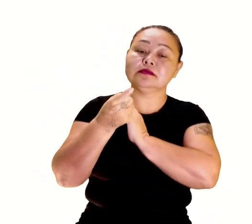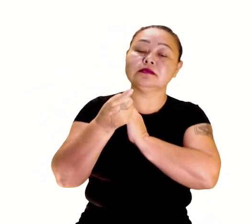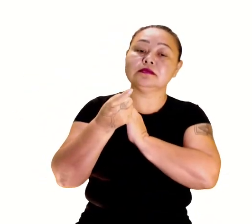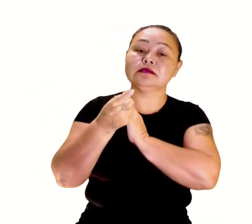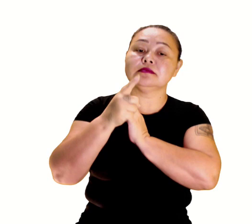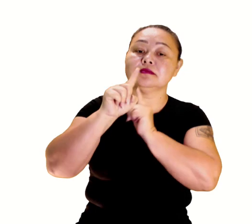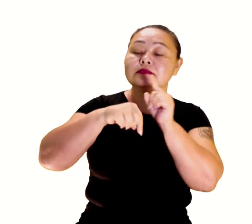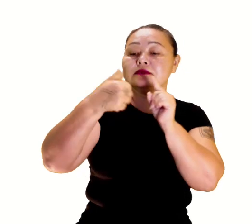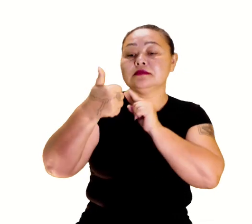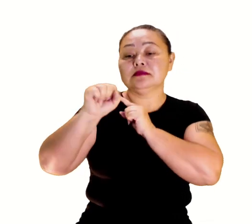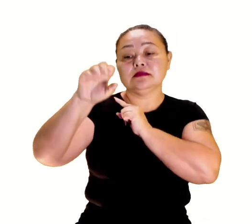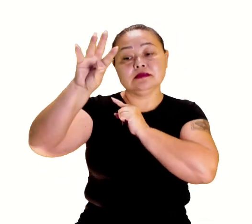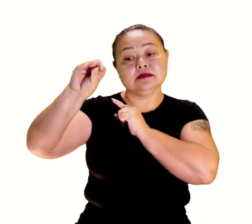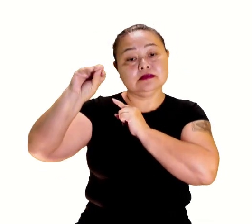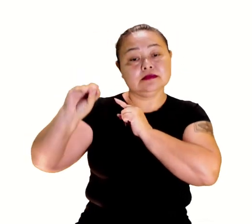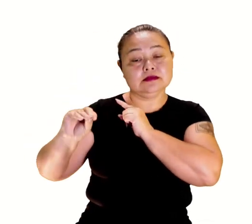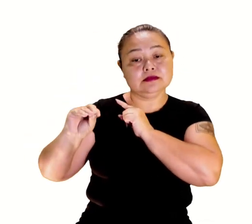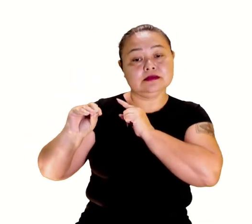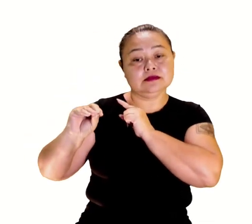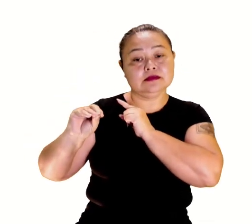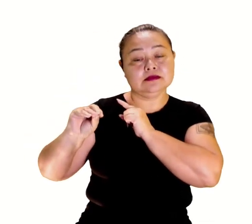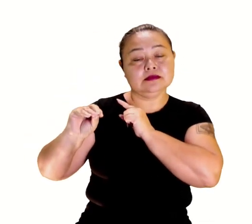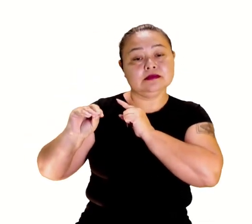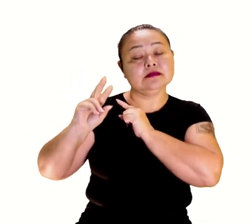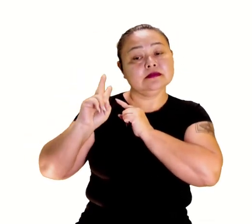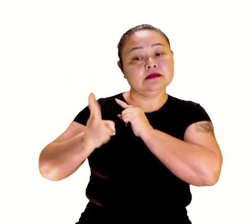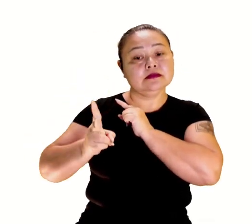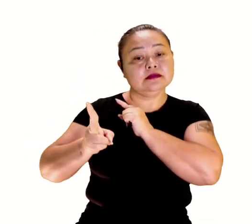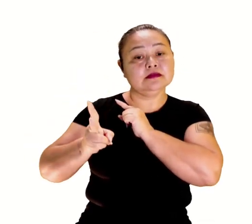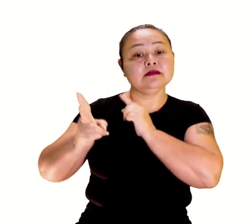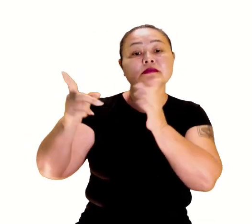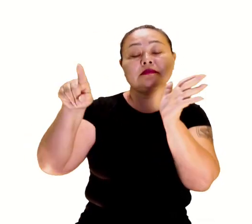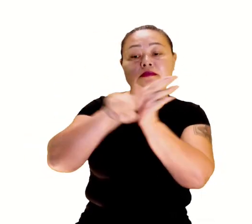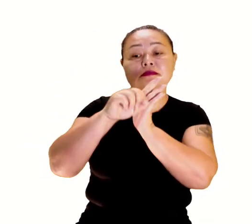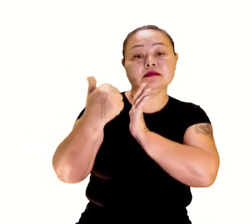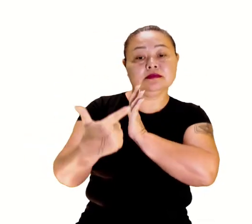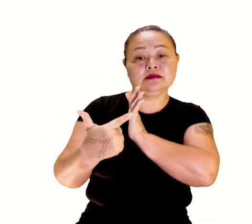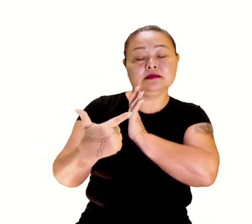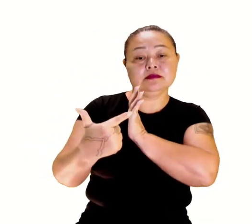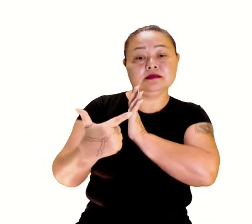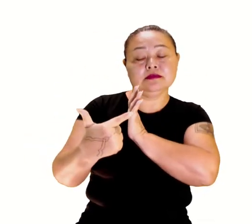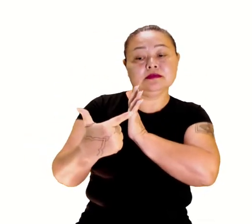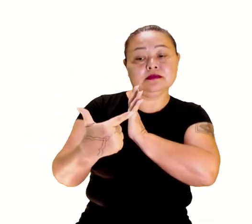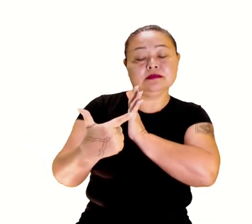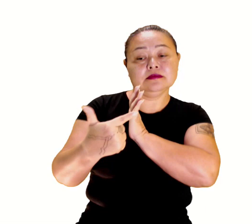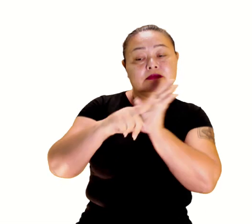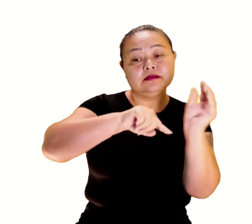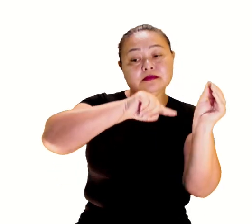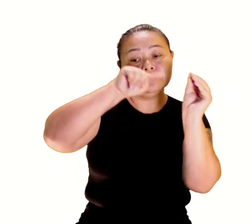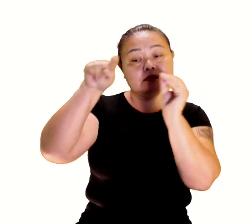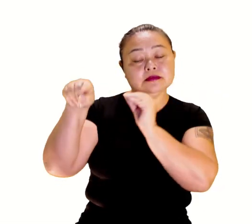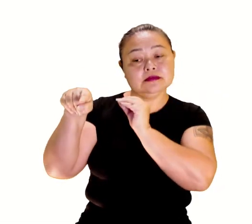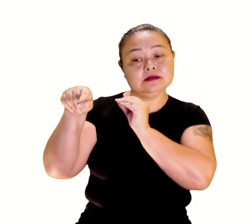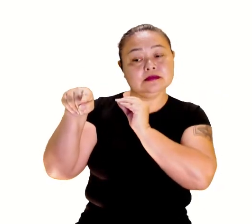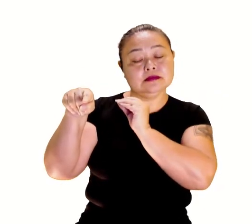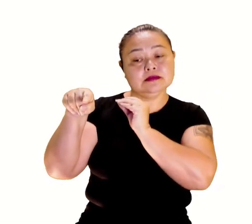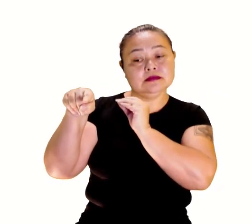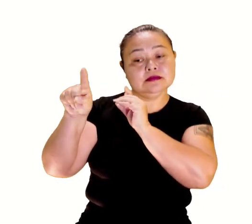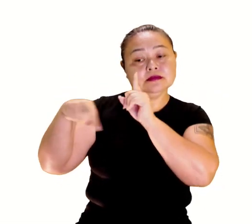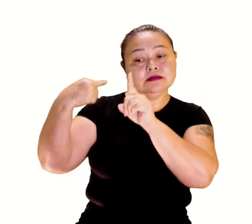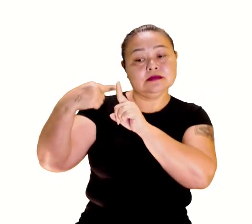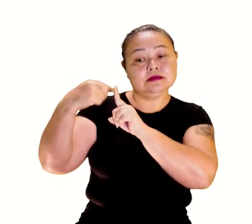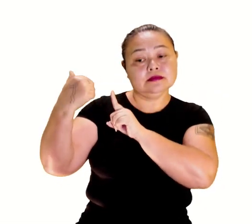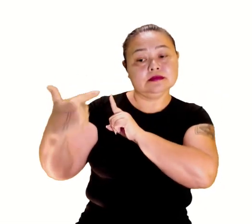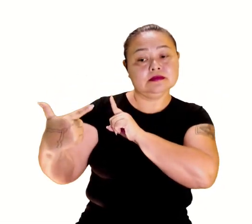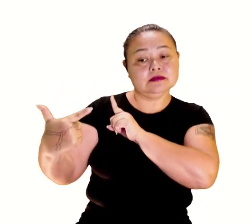O 18 já está do lado de cá? Continua. Continua. O menos 2, ele está no primeiro membro, eu preciso passar ele para o segundo. Vai ficar?